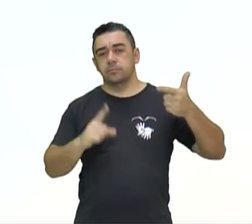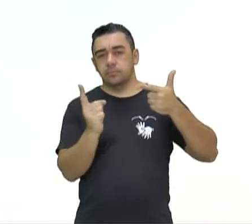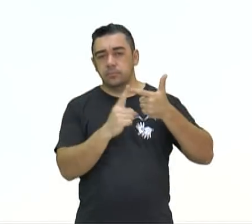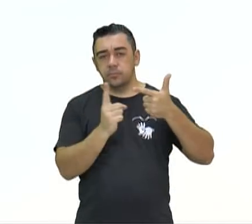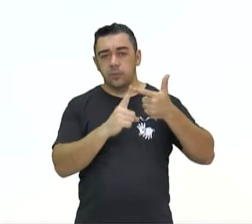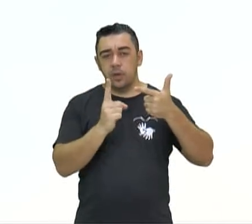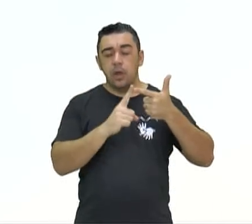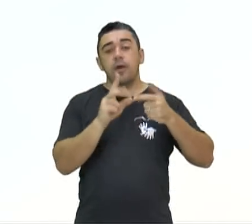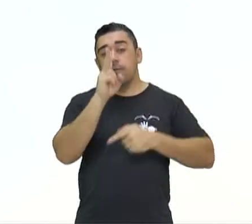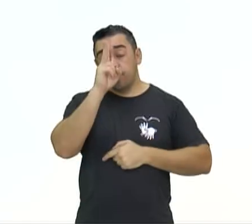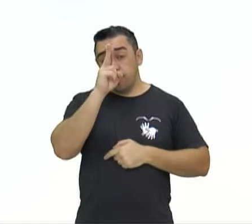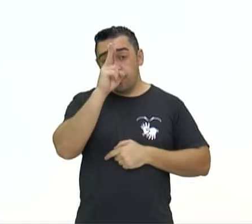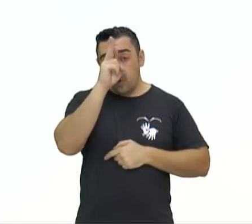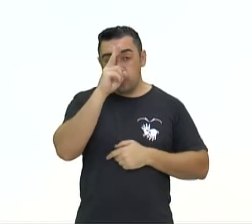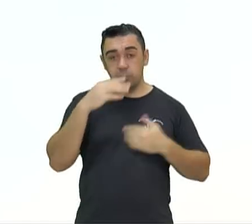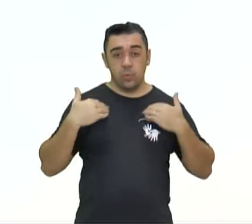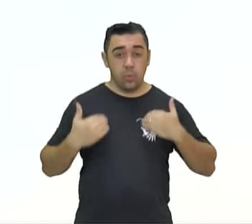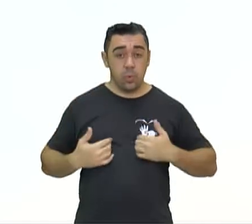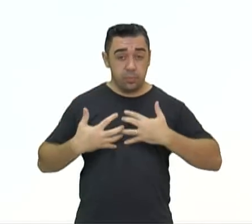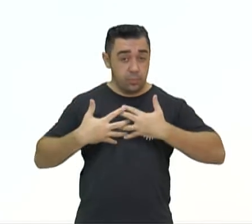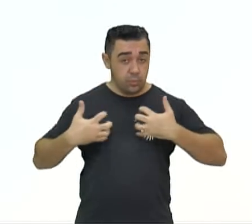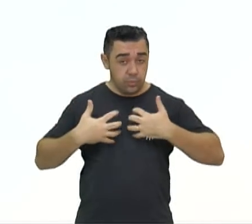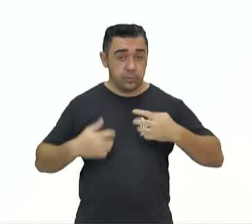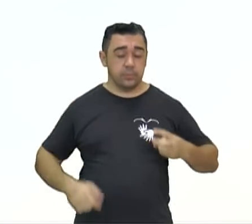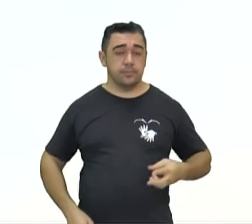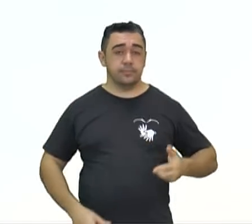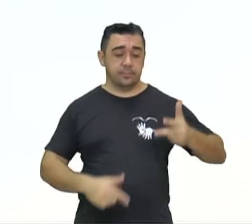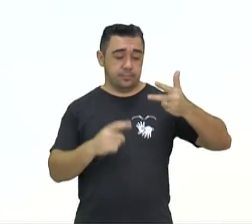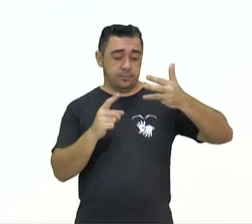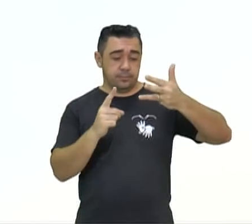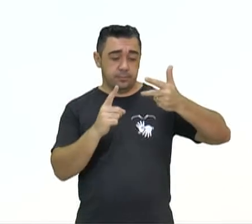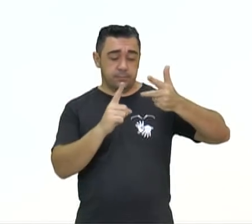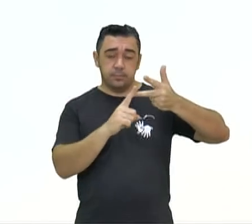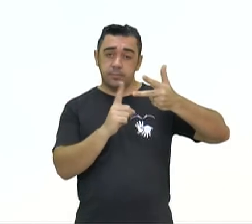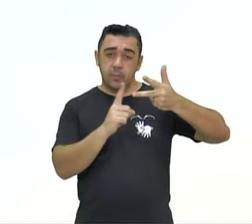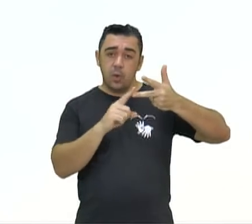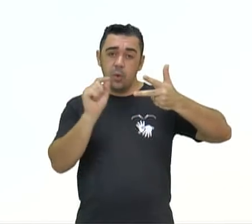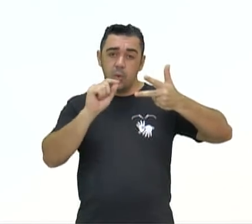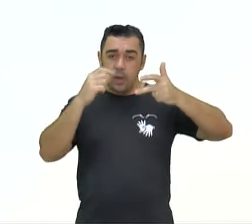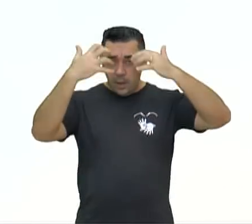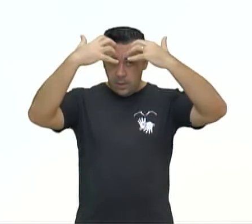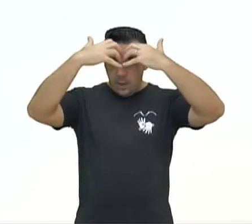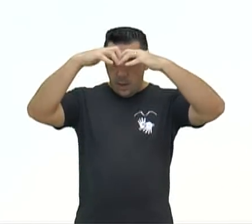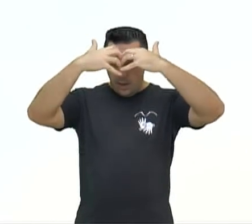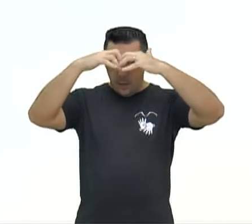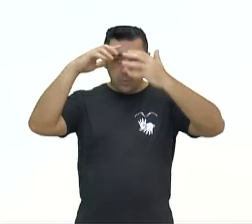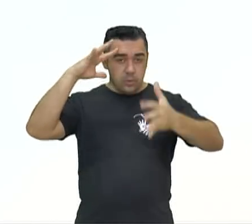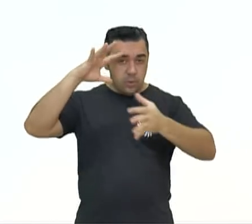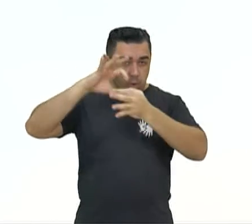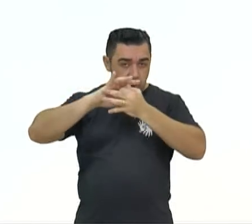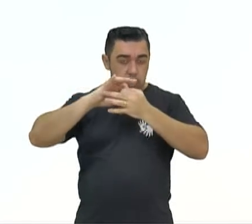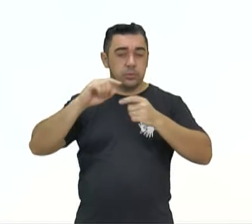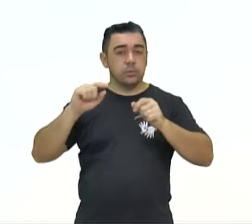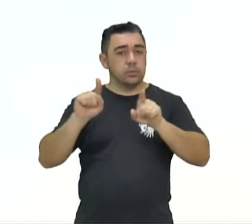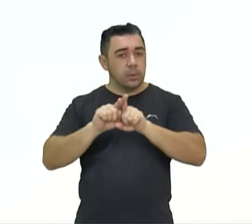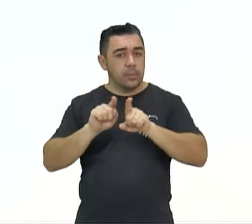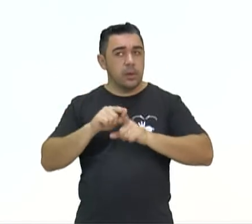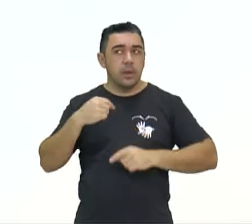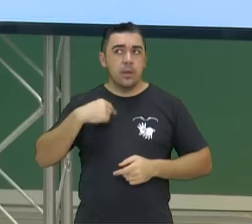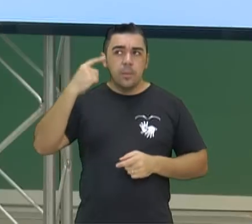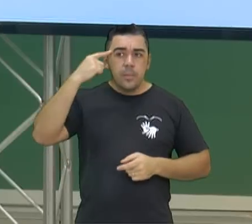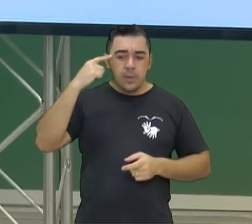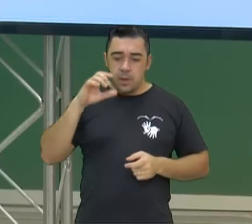da musculatura, desenvolve o raciocínio lógico e a capacidade de planejamento. Raciocínio lógico é aquilo que a prof falou, tempo